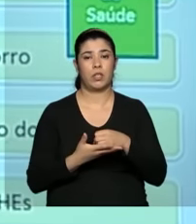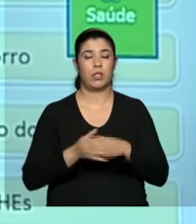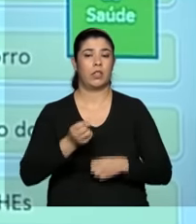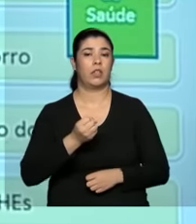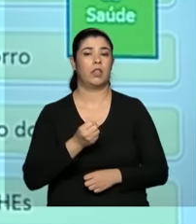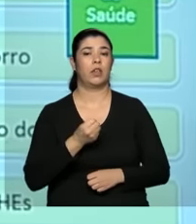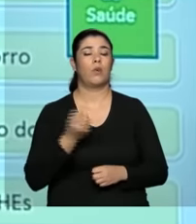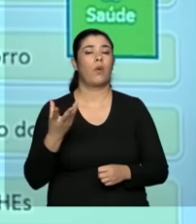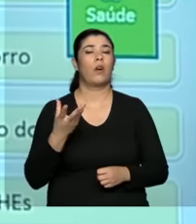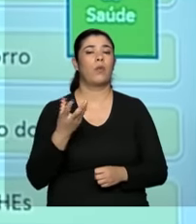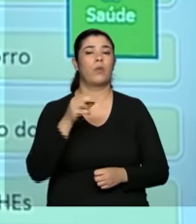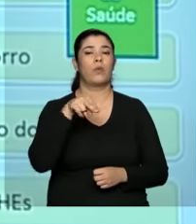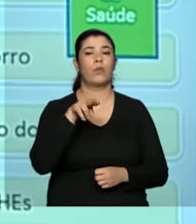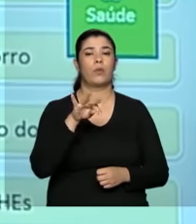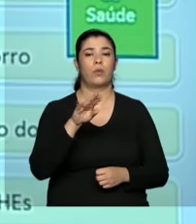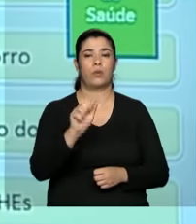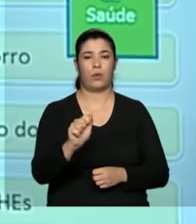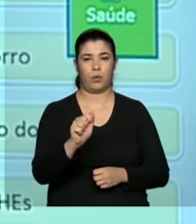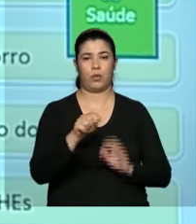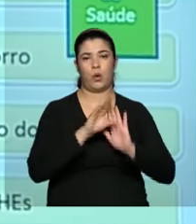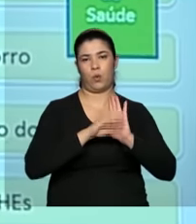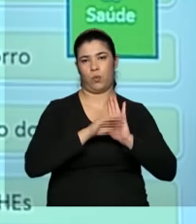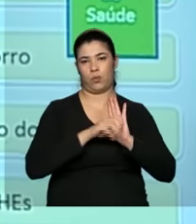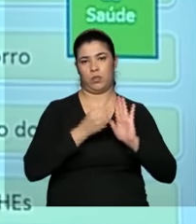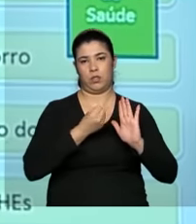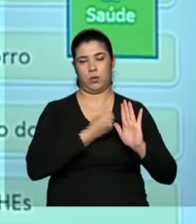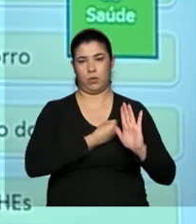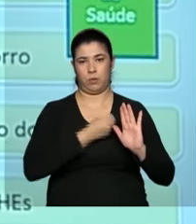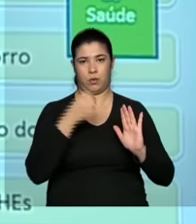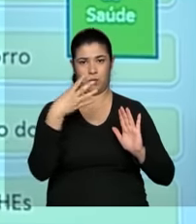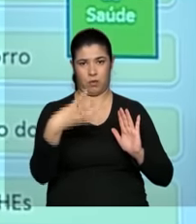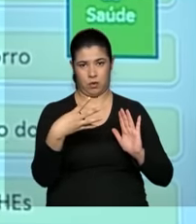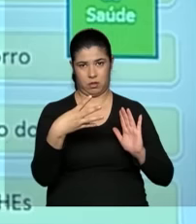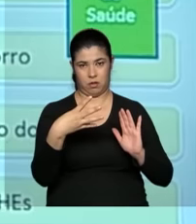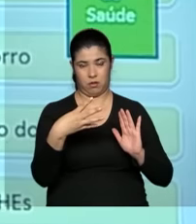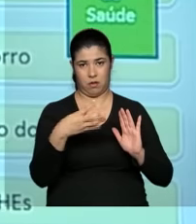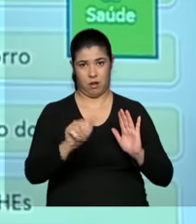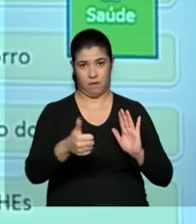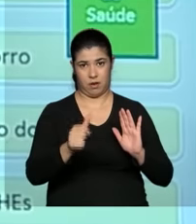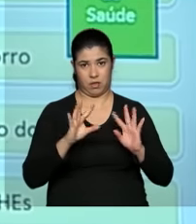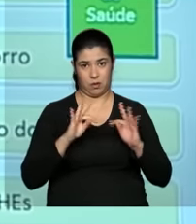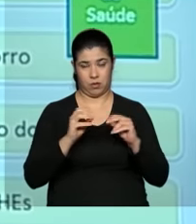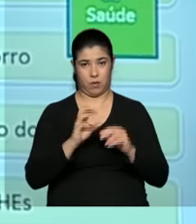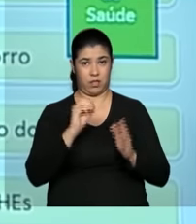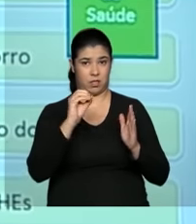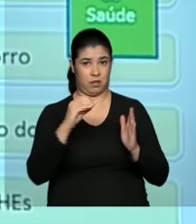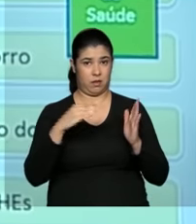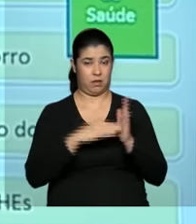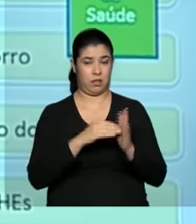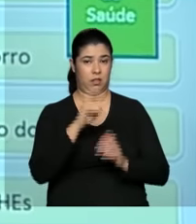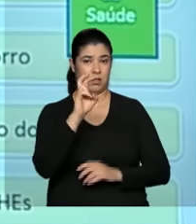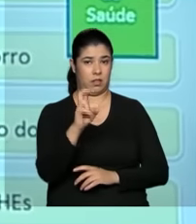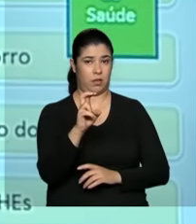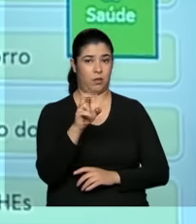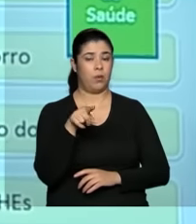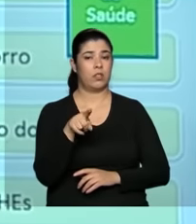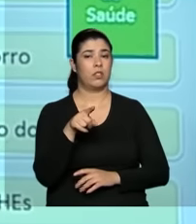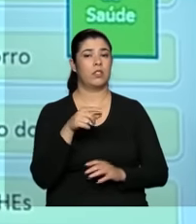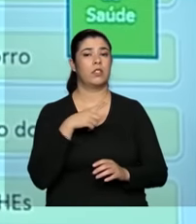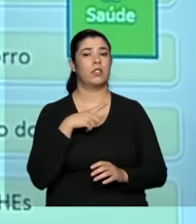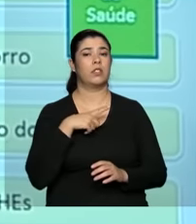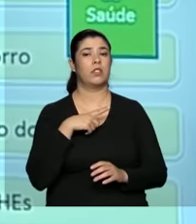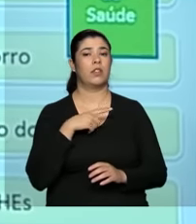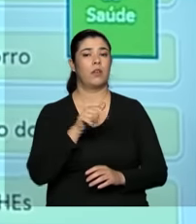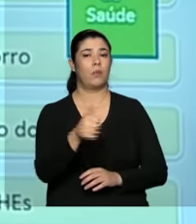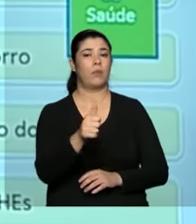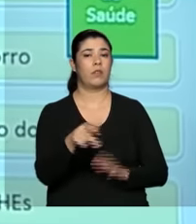4. Lembrando, os conceitos na avaliação vão até 5. O conceito 4 corresponde a um curso muito